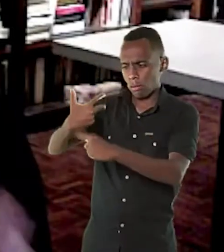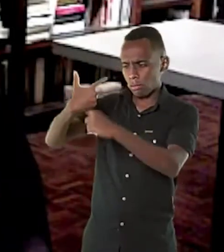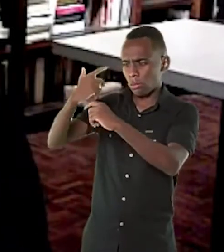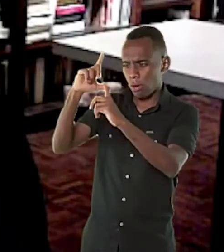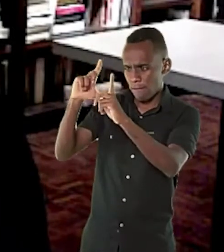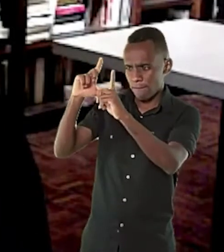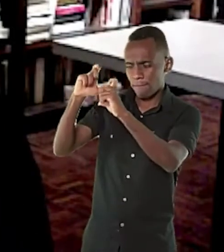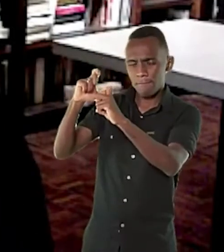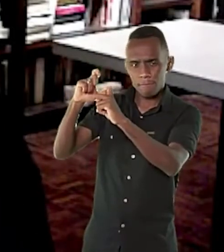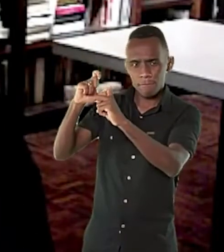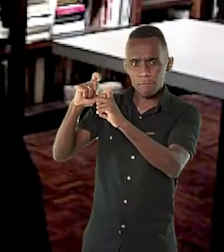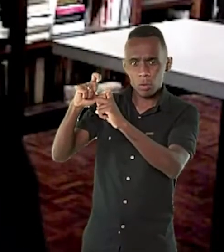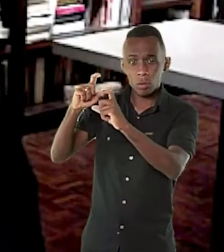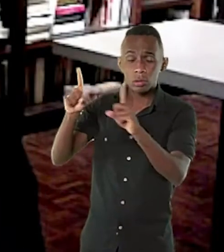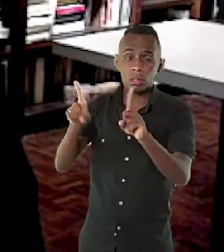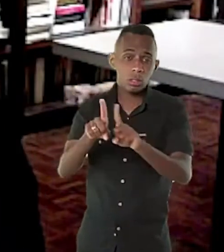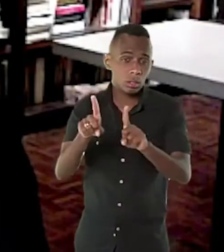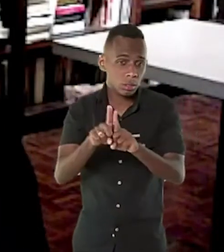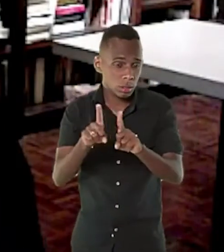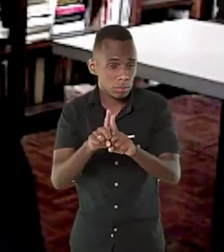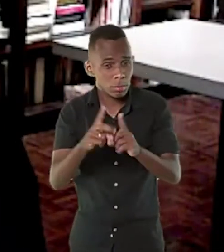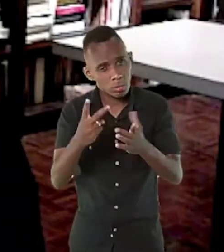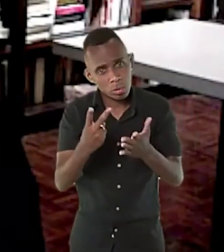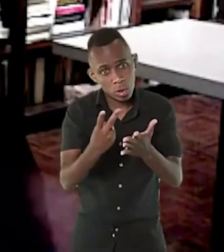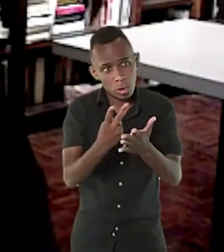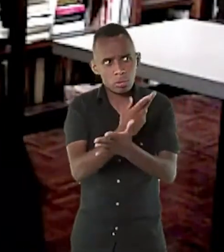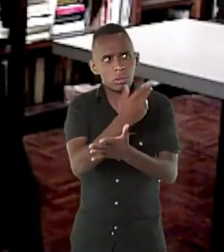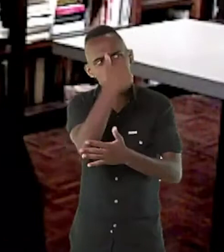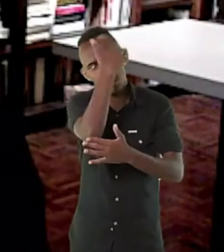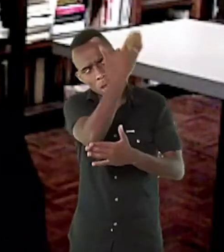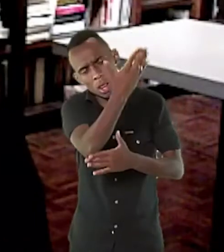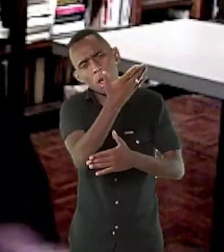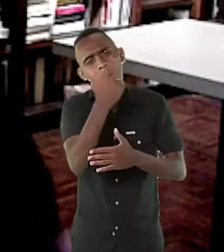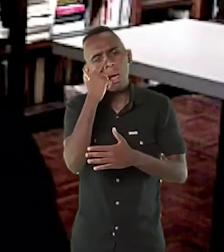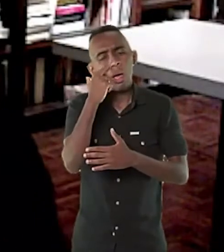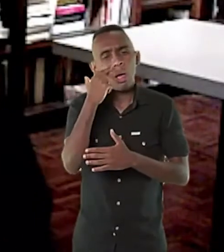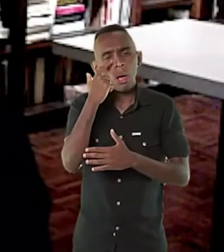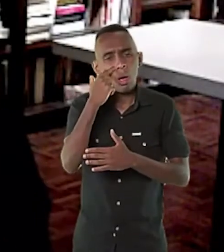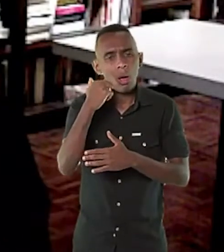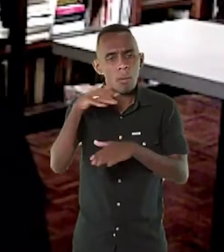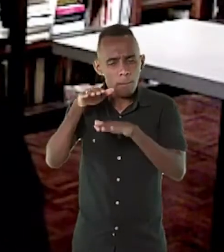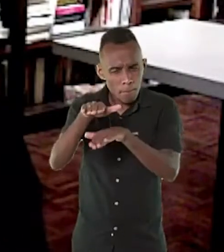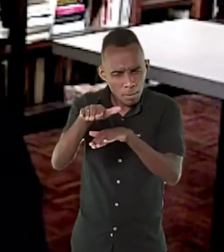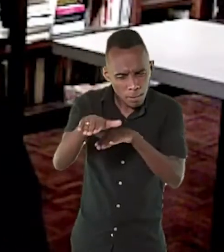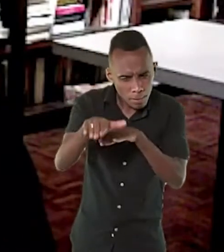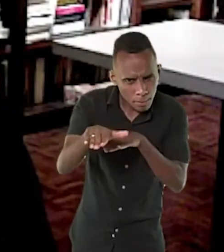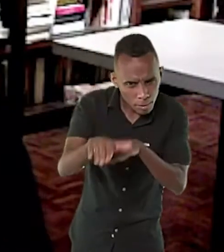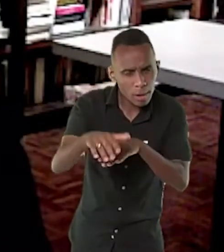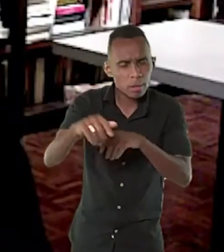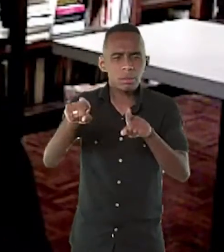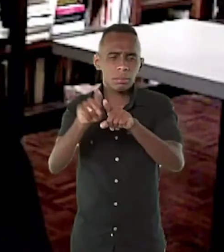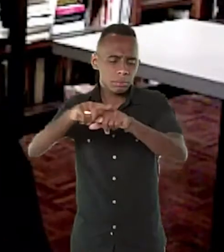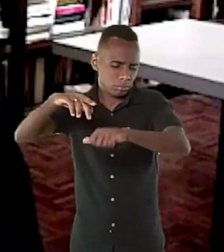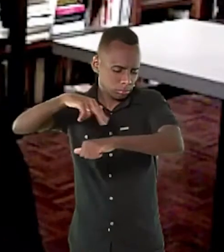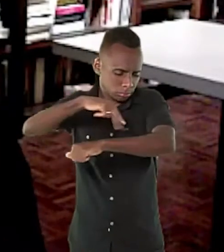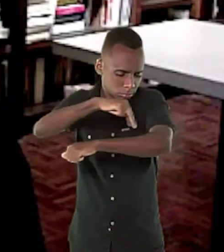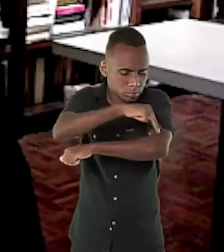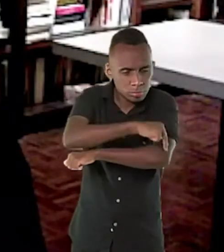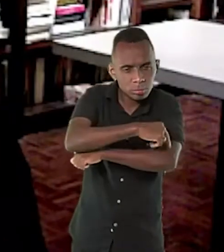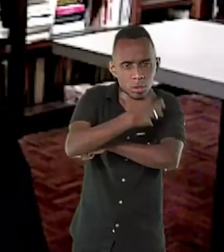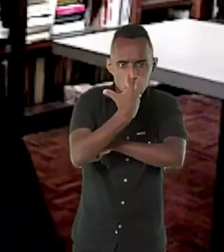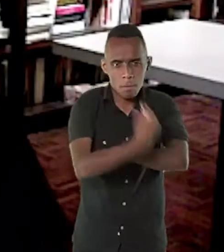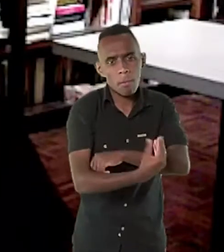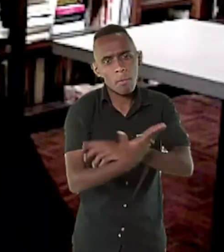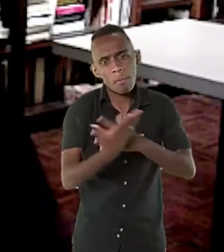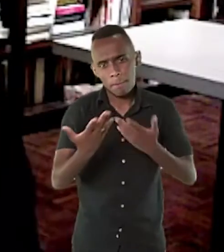ação contundente, como esse desfile, a Lesp Fashion Week, como foi o